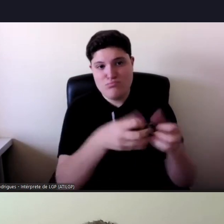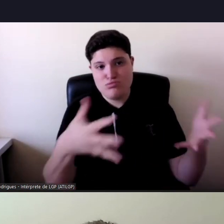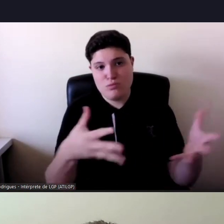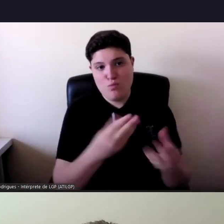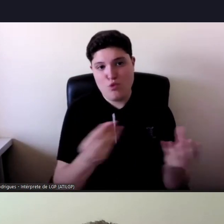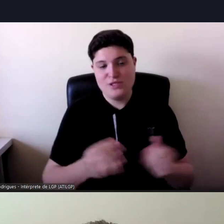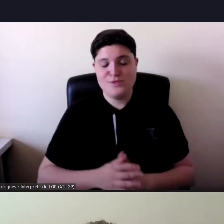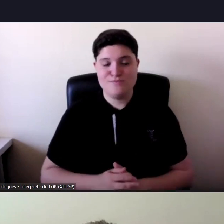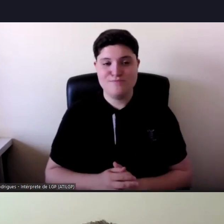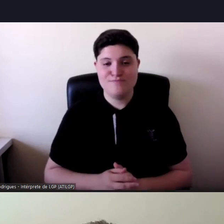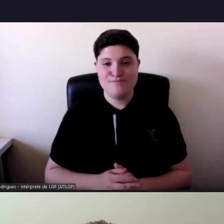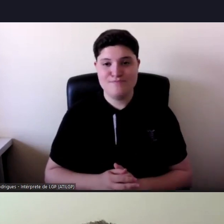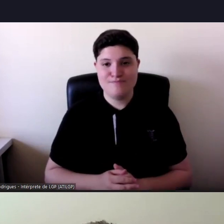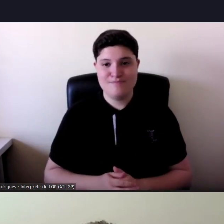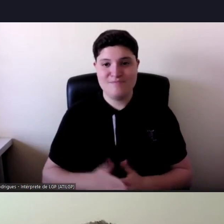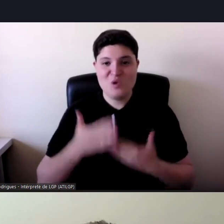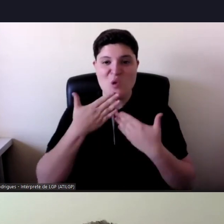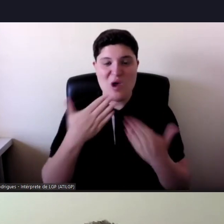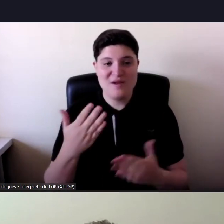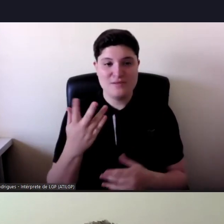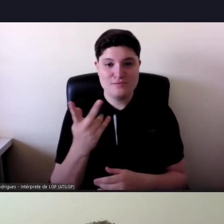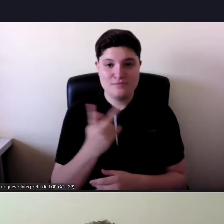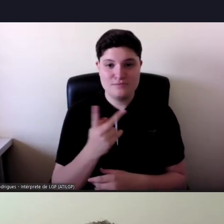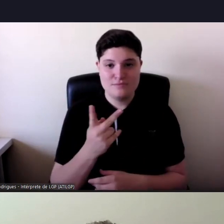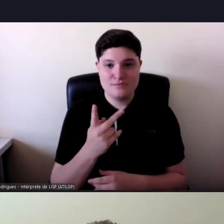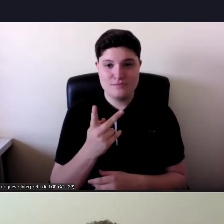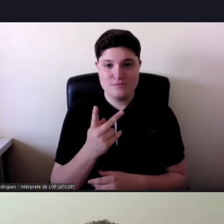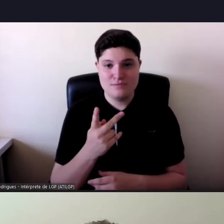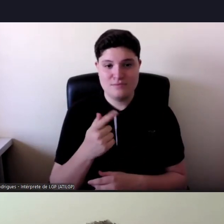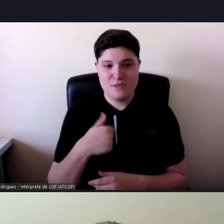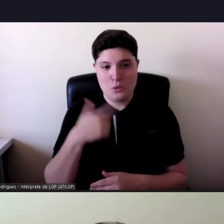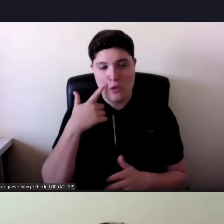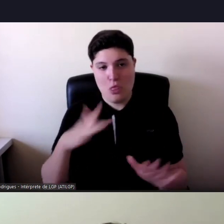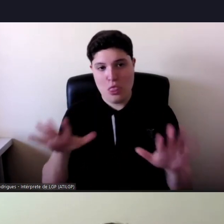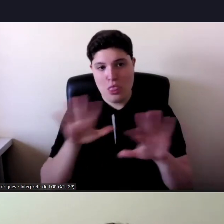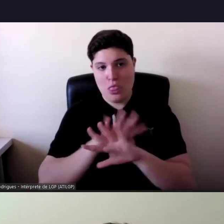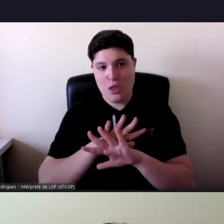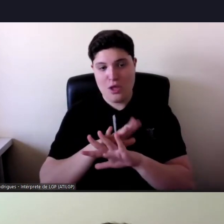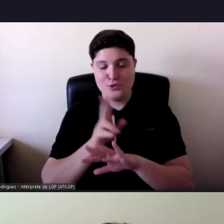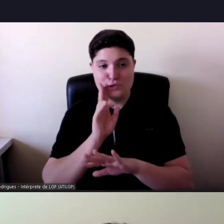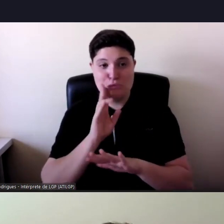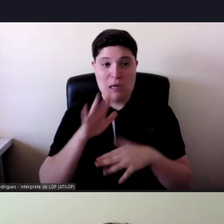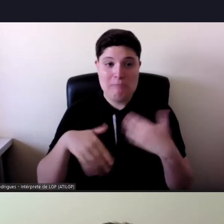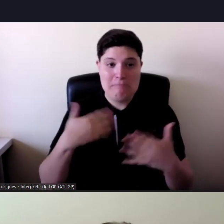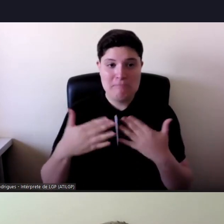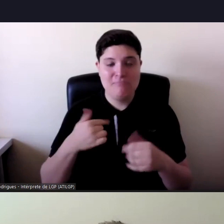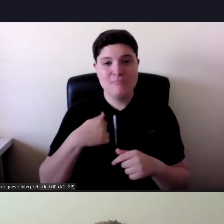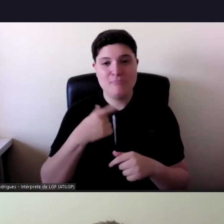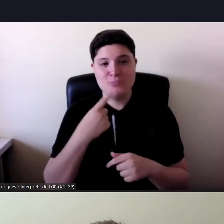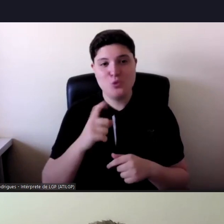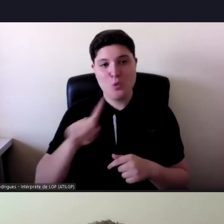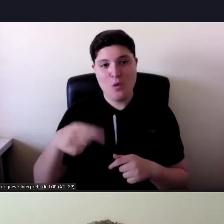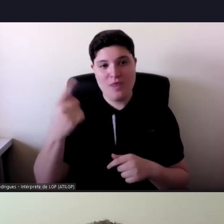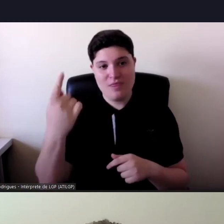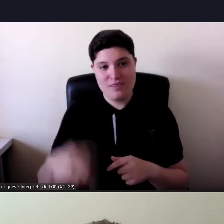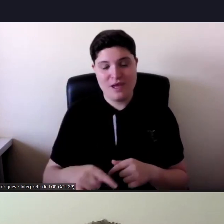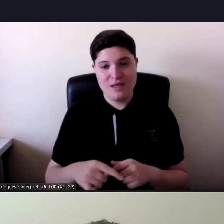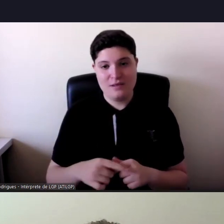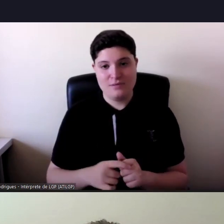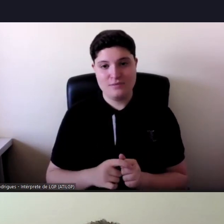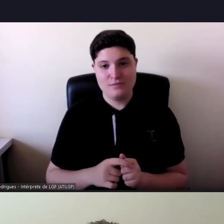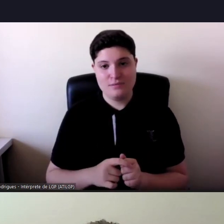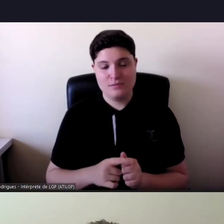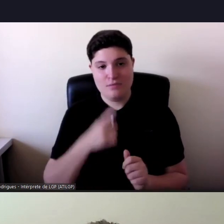pouco connosco da sua experiência pessoal, de como tem conseguido promover uma abordagem sustentável na